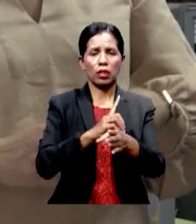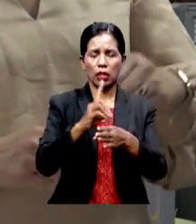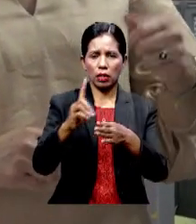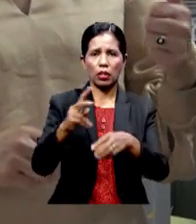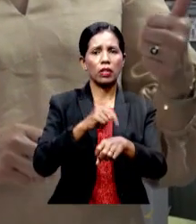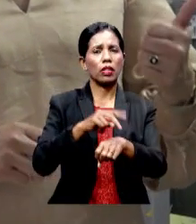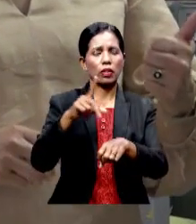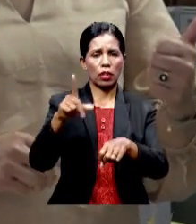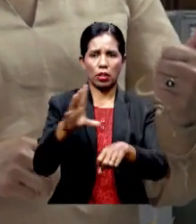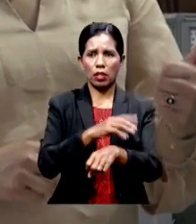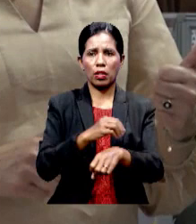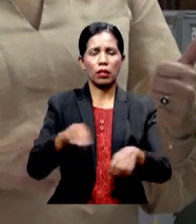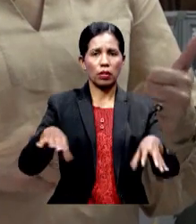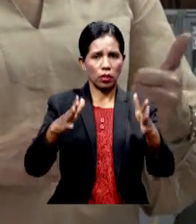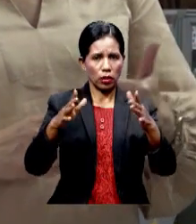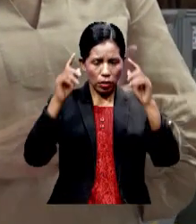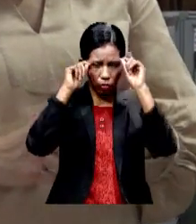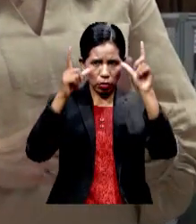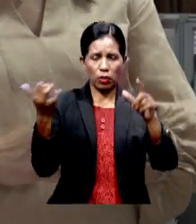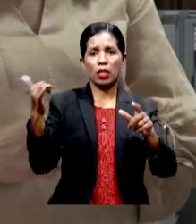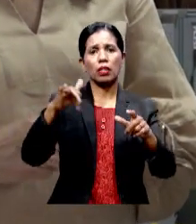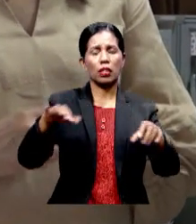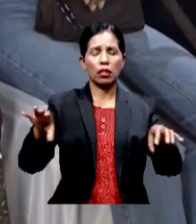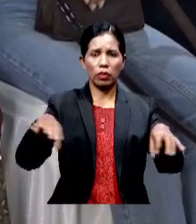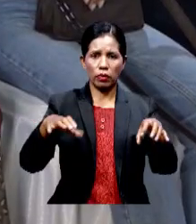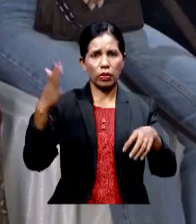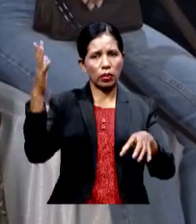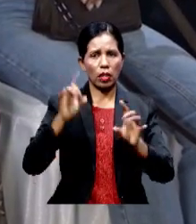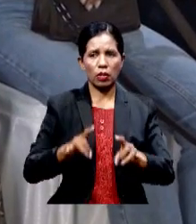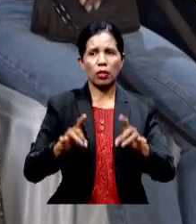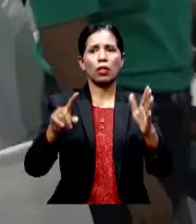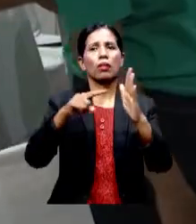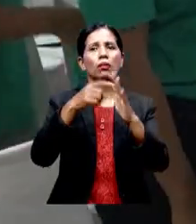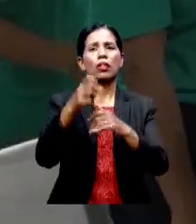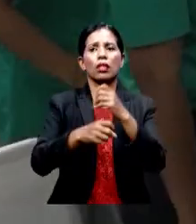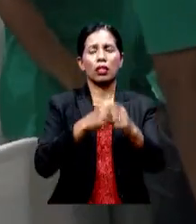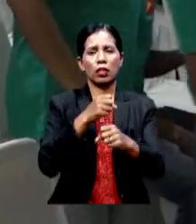de Emprego Exterior, trabalhador Timor-Leste, Serviço e Austrália, a russe